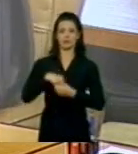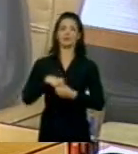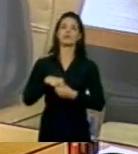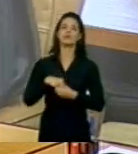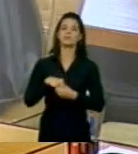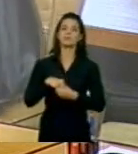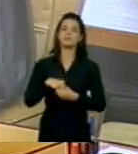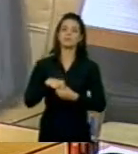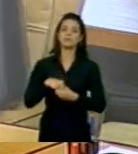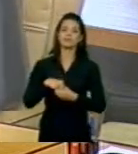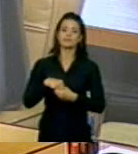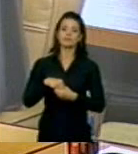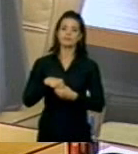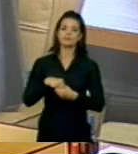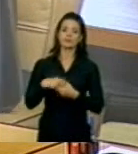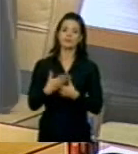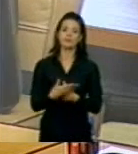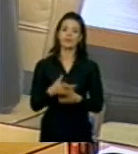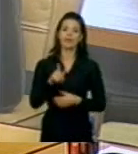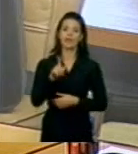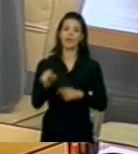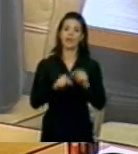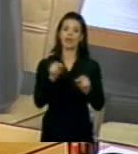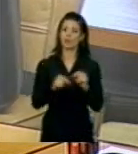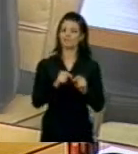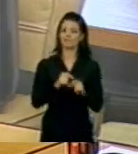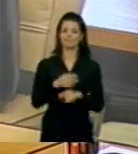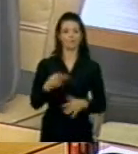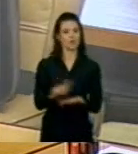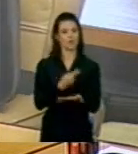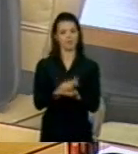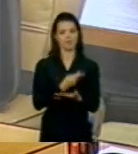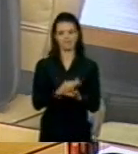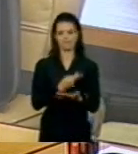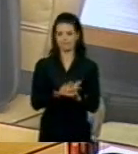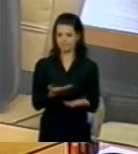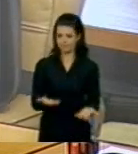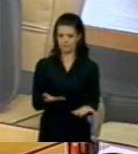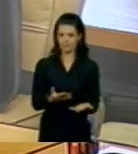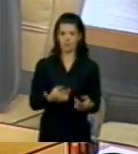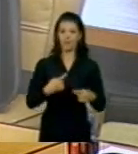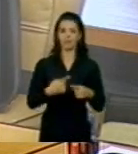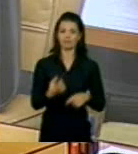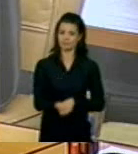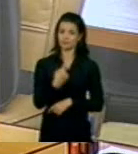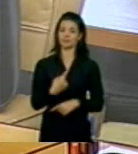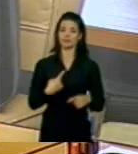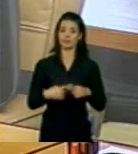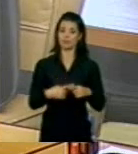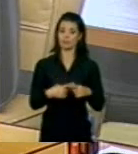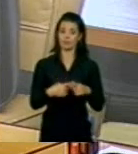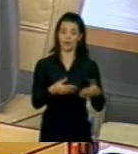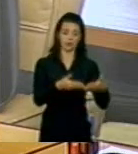são as expressões que estão nesta peça, grosseiro equívoco, pois, abre aspas, na decisão proferida não há